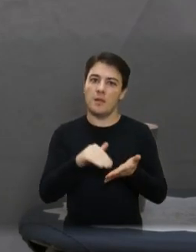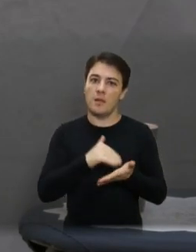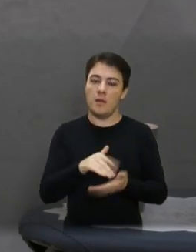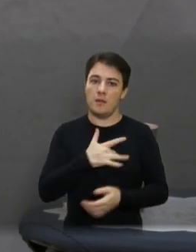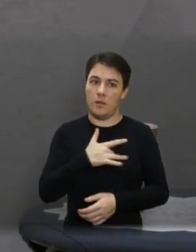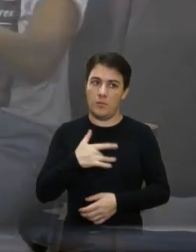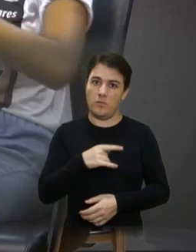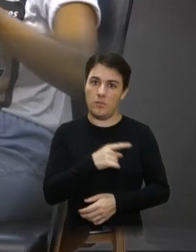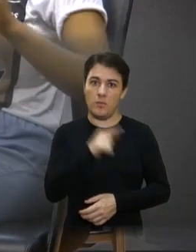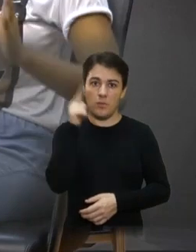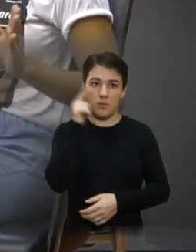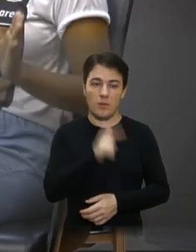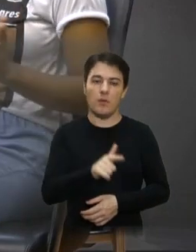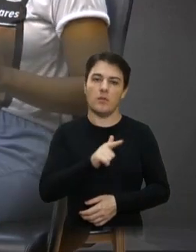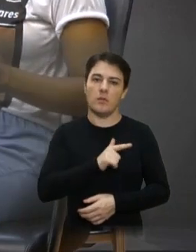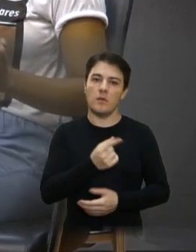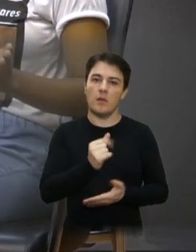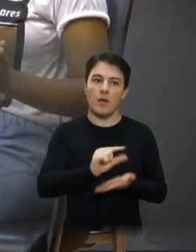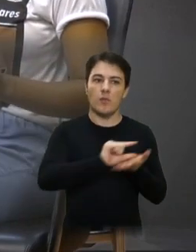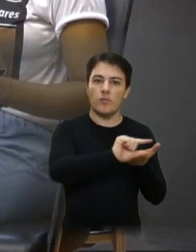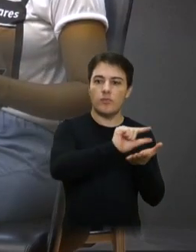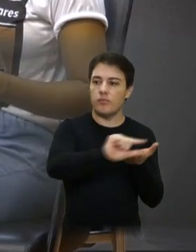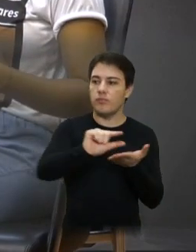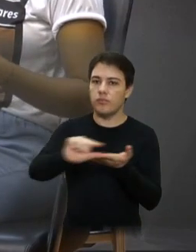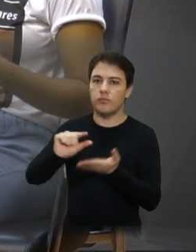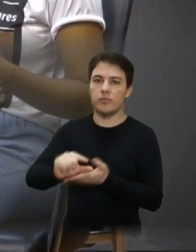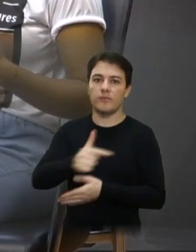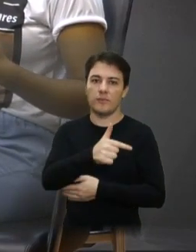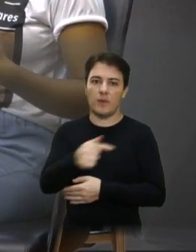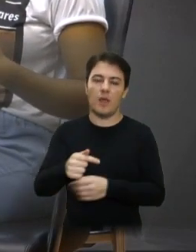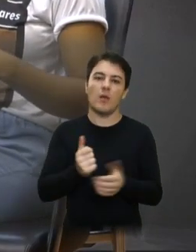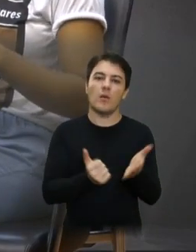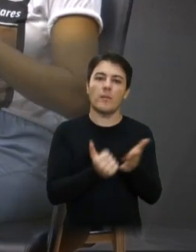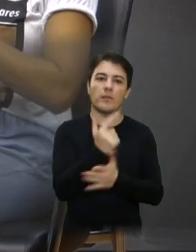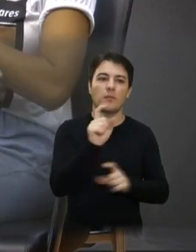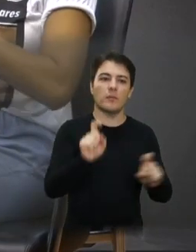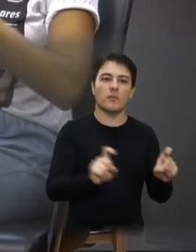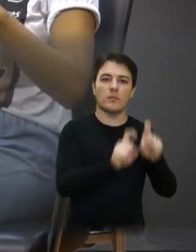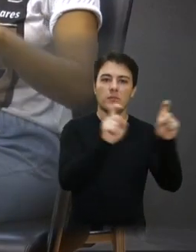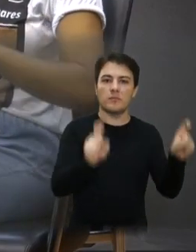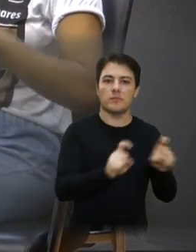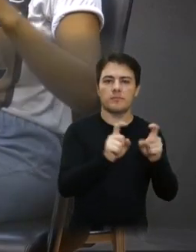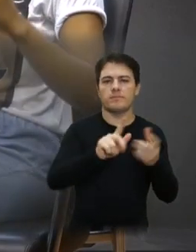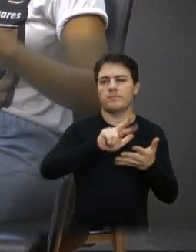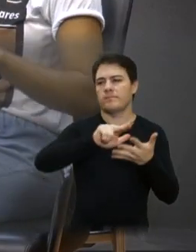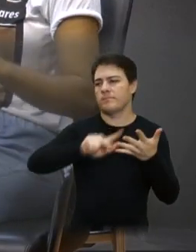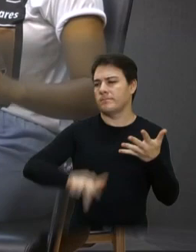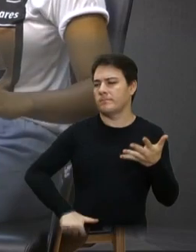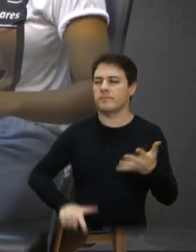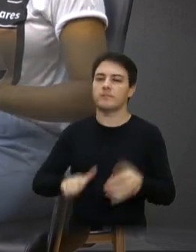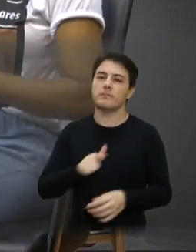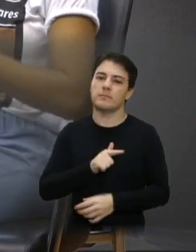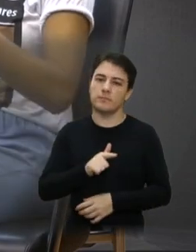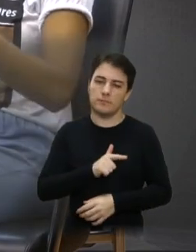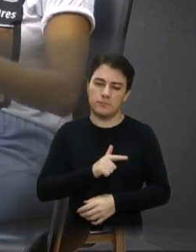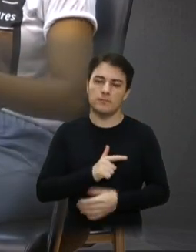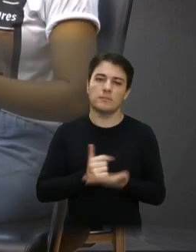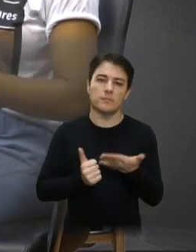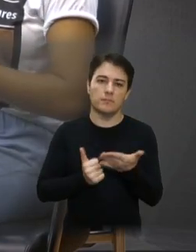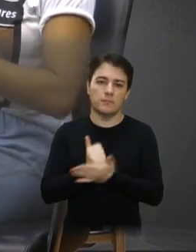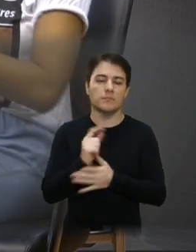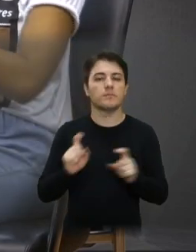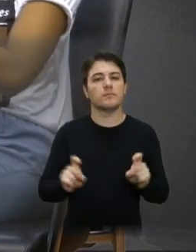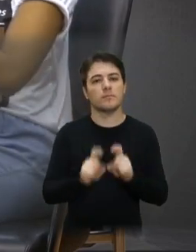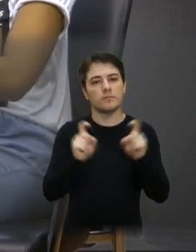de saúde conseguiu destinar para 27 unidades de saúde de que forma comprando computadores das mais diversas ordens tivemos compras